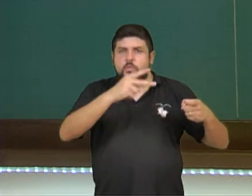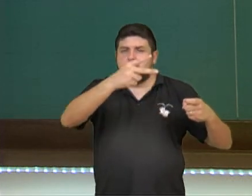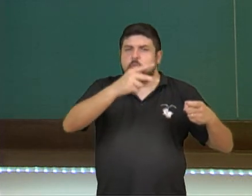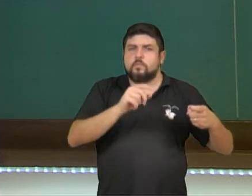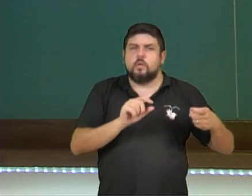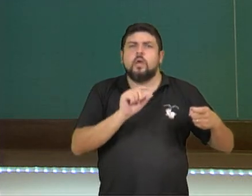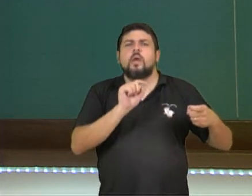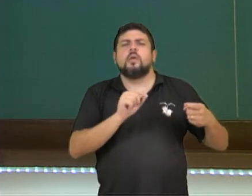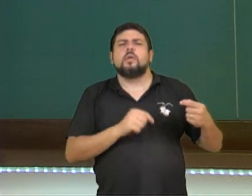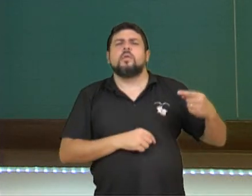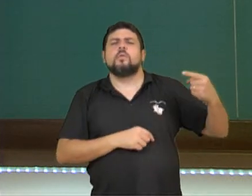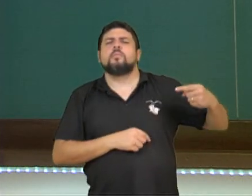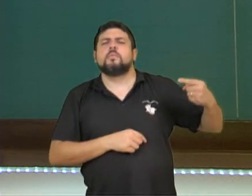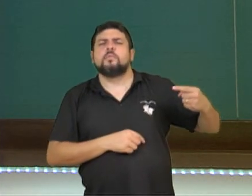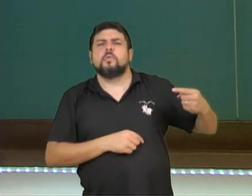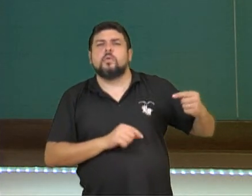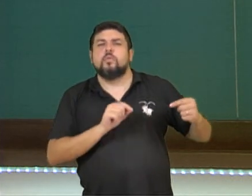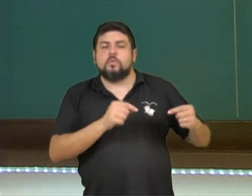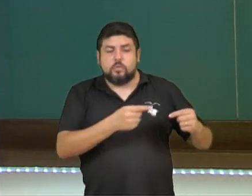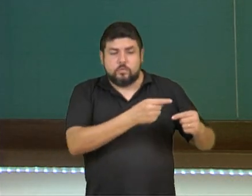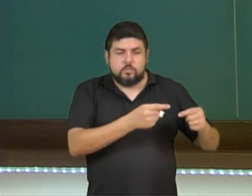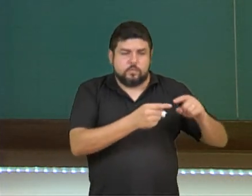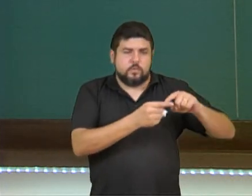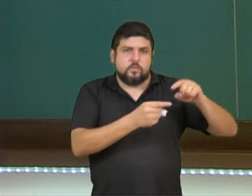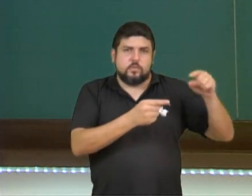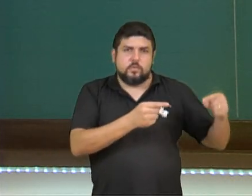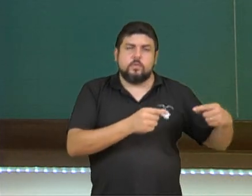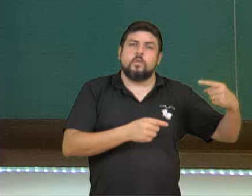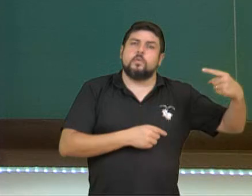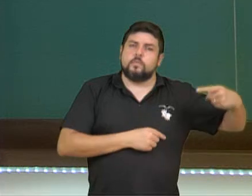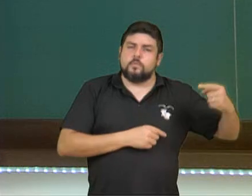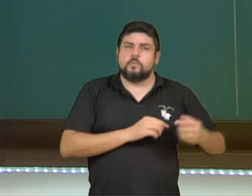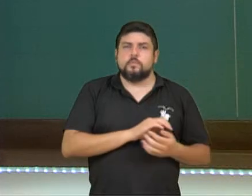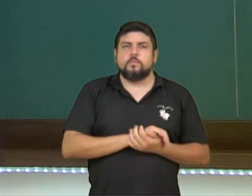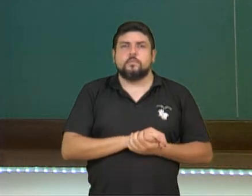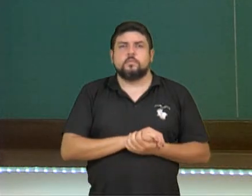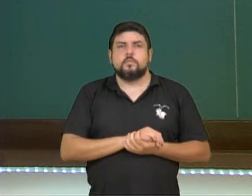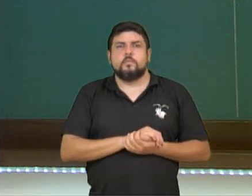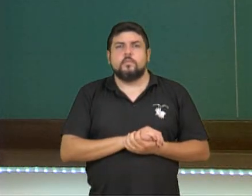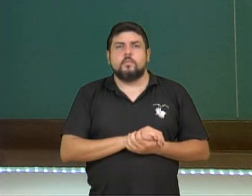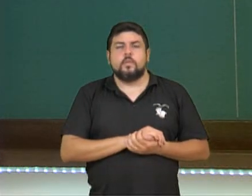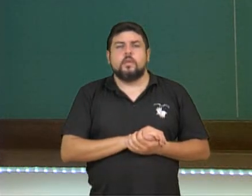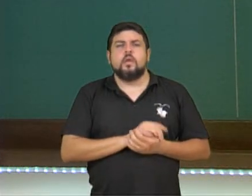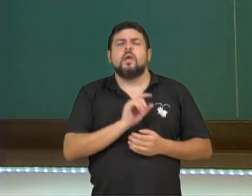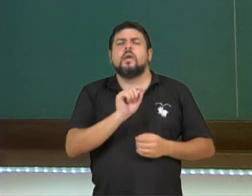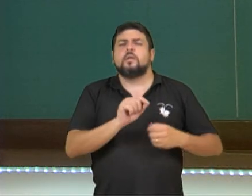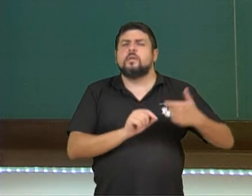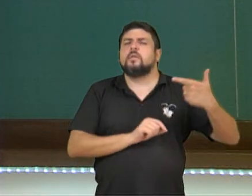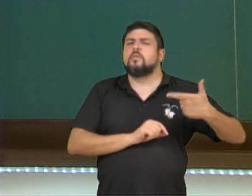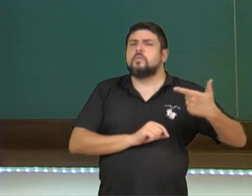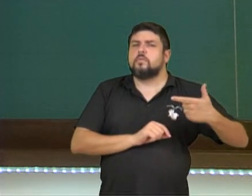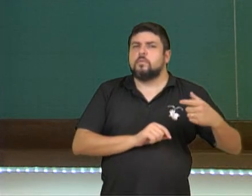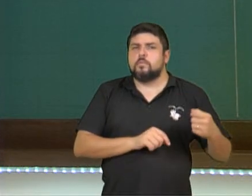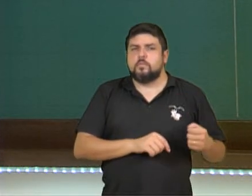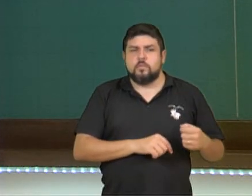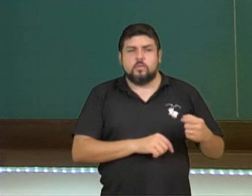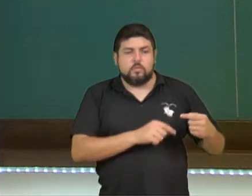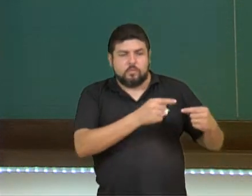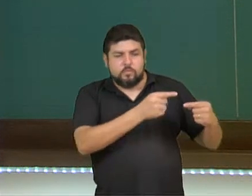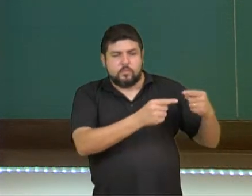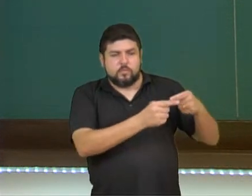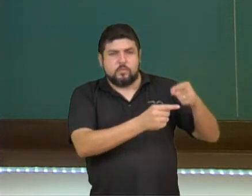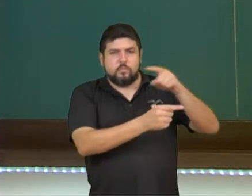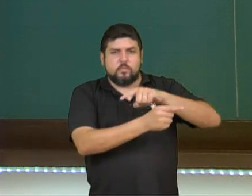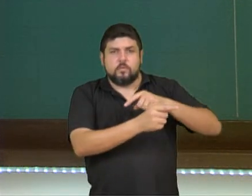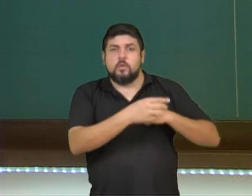termo? É o que vem antes do sinal, é o x. Quem é o segundo termo? É o que vem depois do sinal, é o 4. Então,